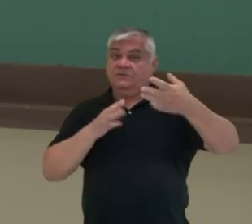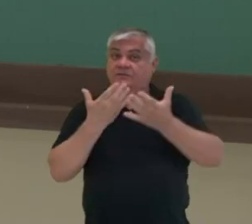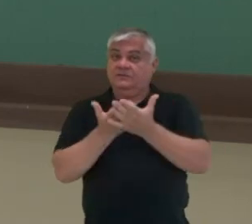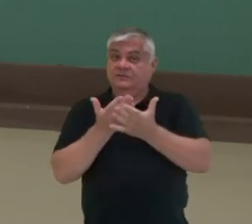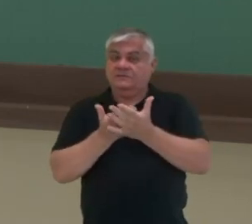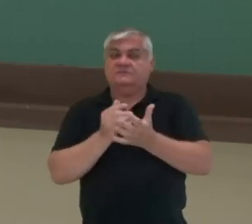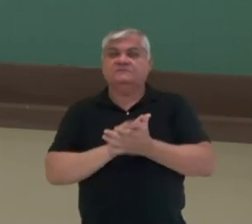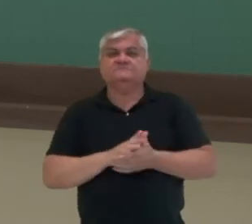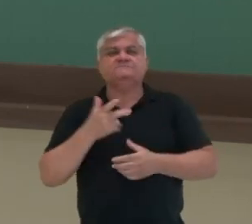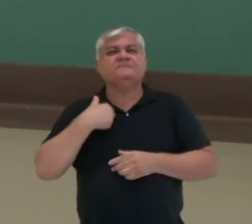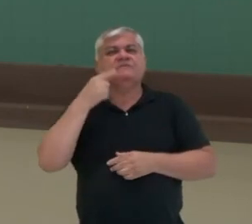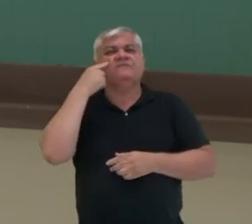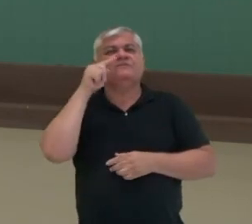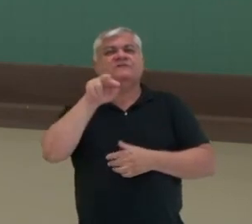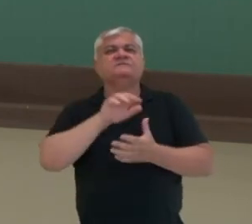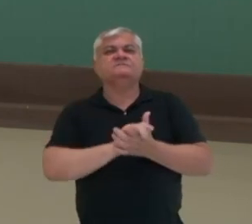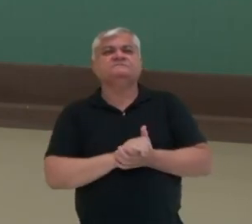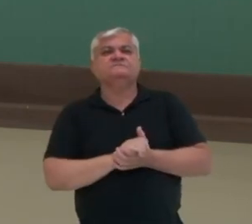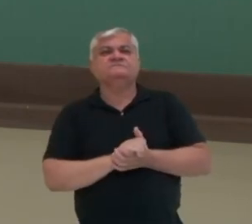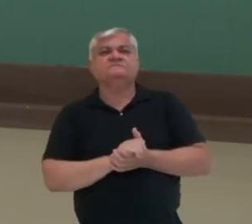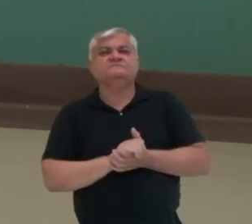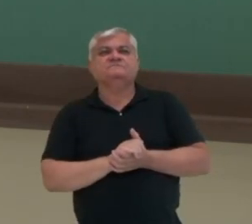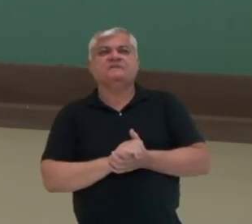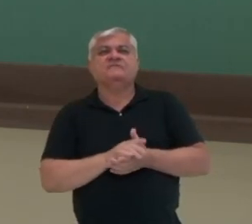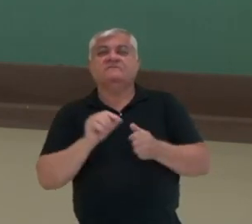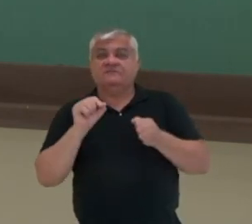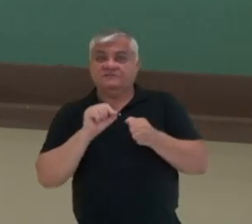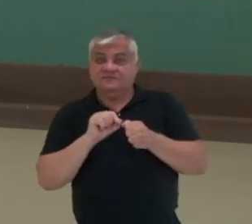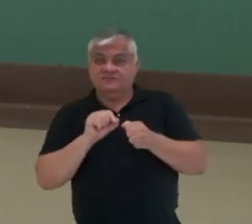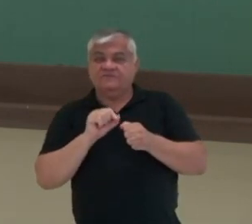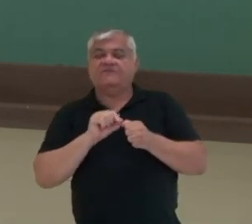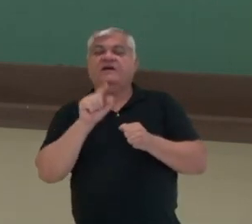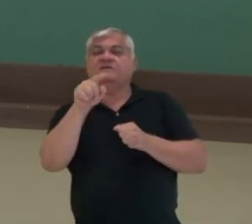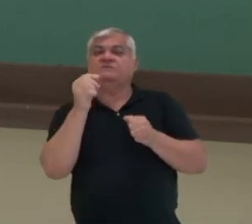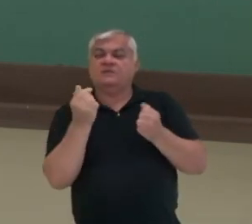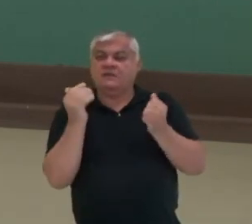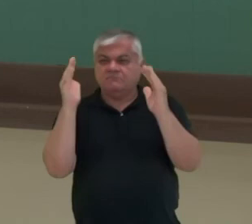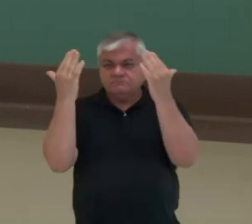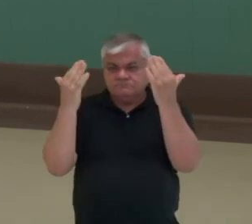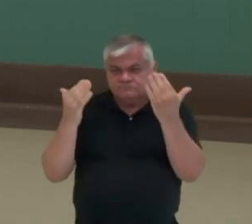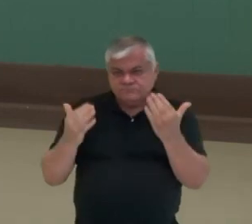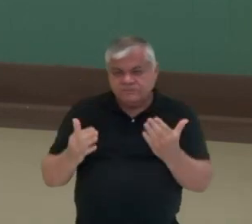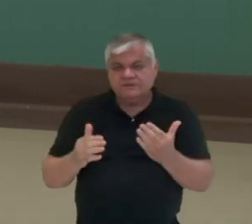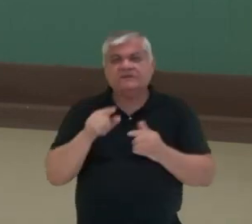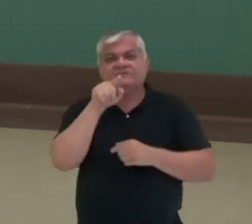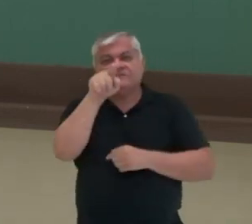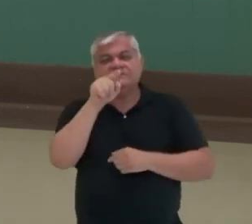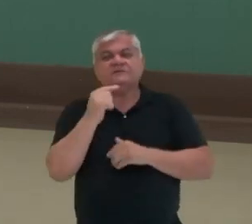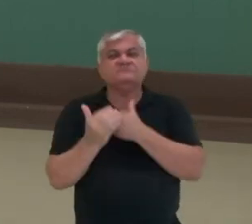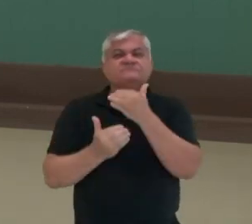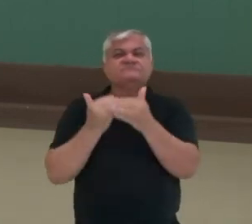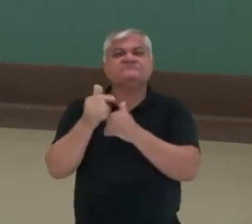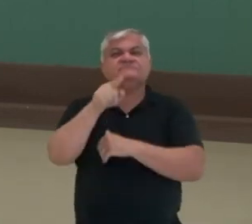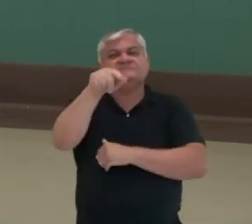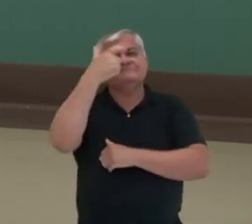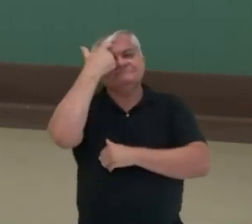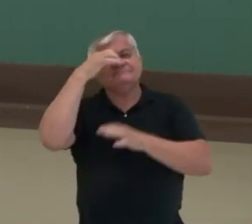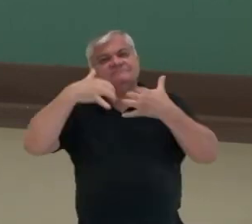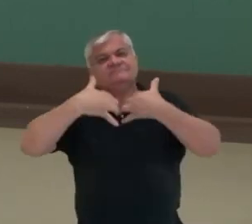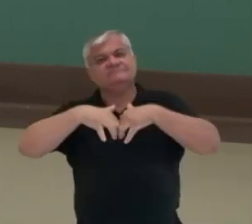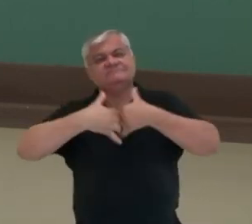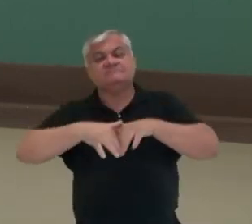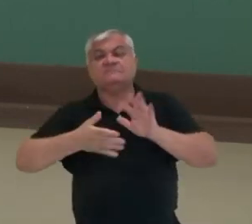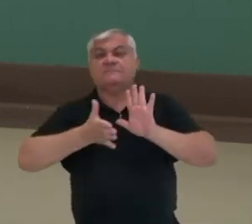aula. Então é um recorte. E com isso você tem aqui na análise a possibilidade de desenvolver a sua